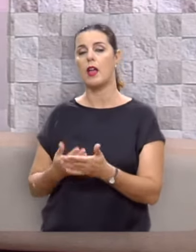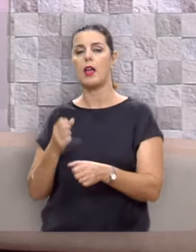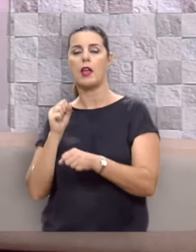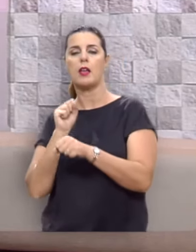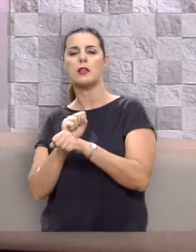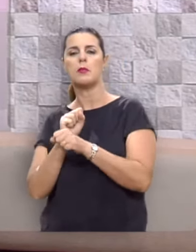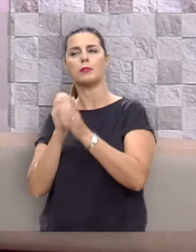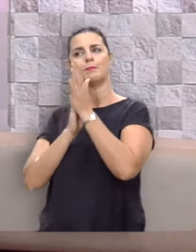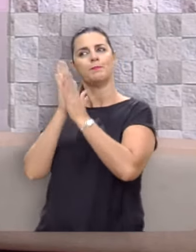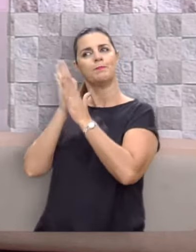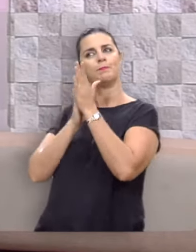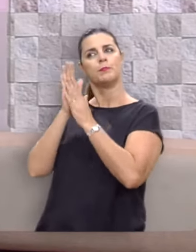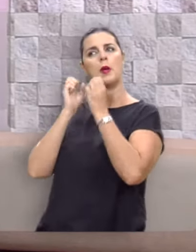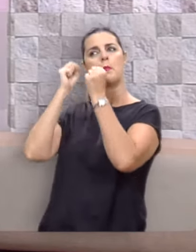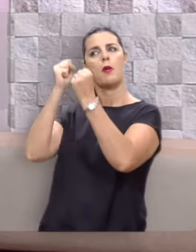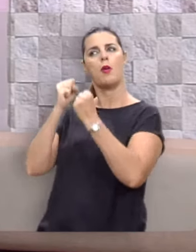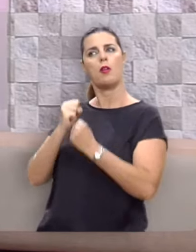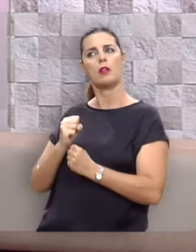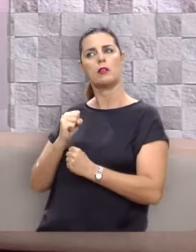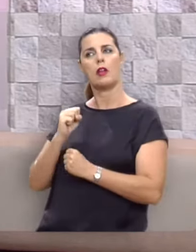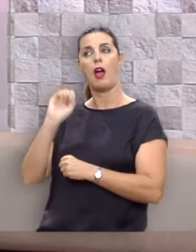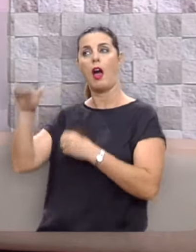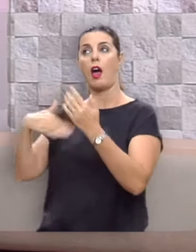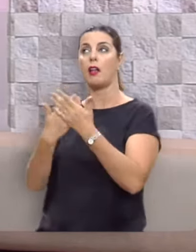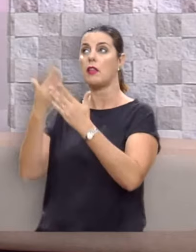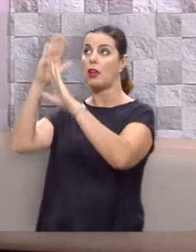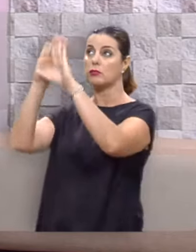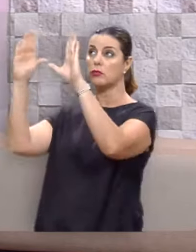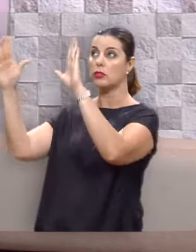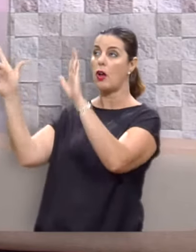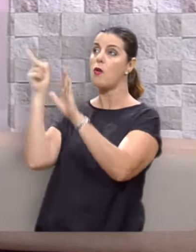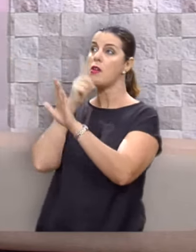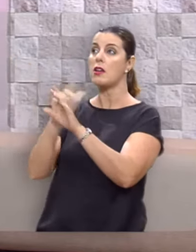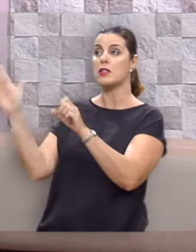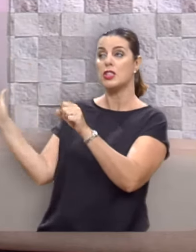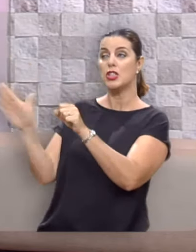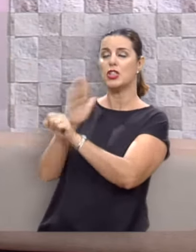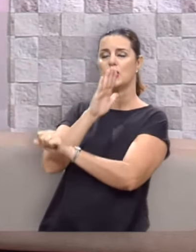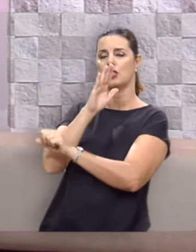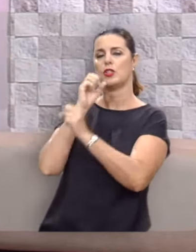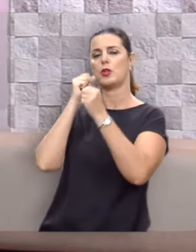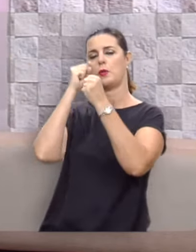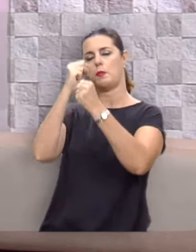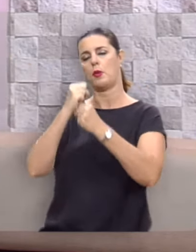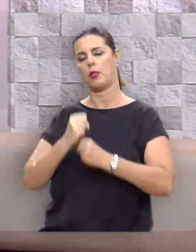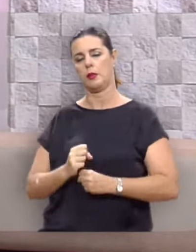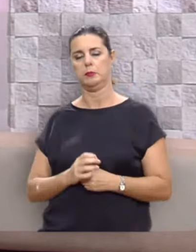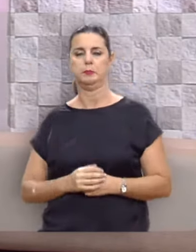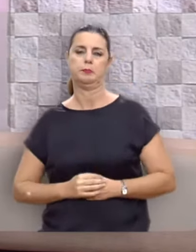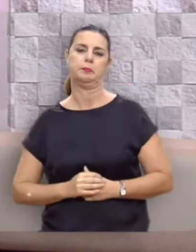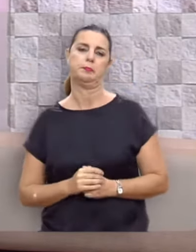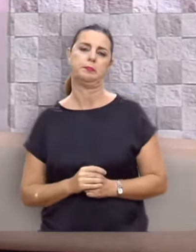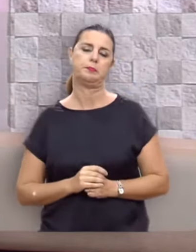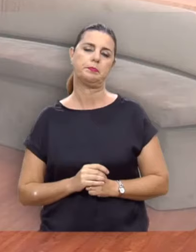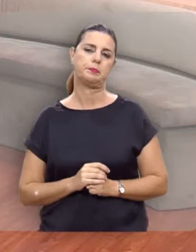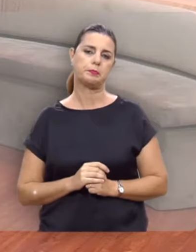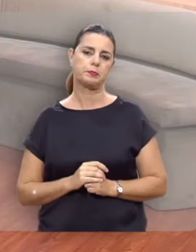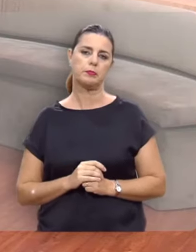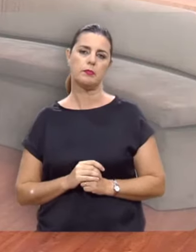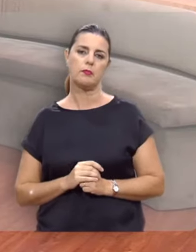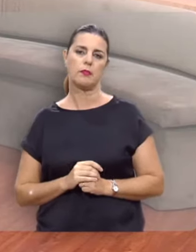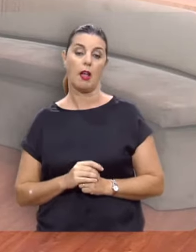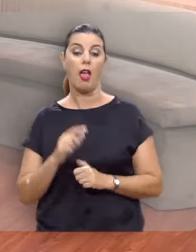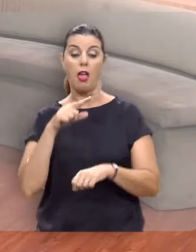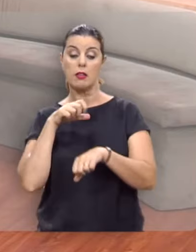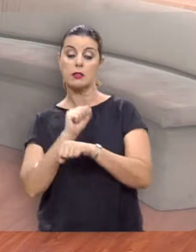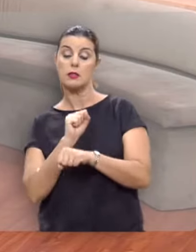com expectativa de poder, até que do alto sejais revestidos de poder.